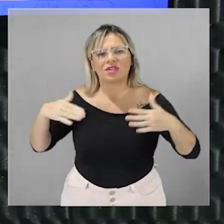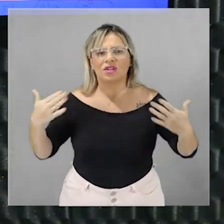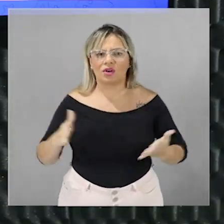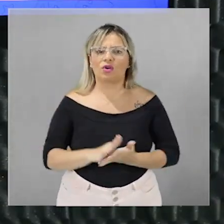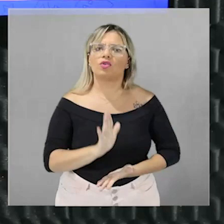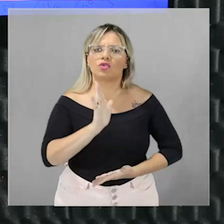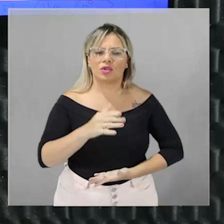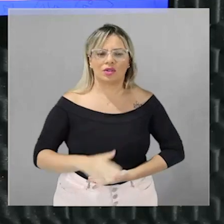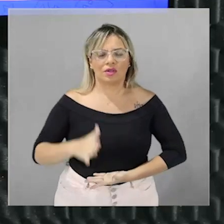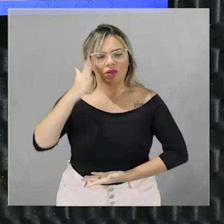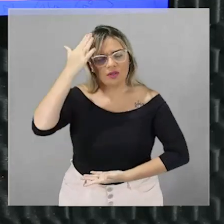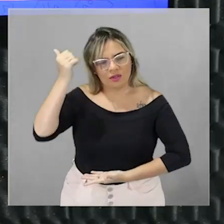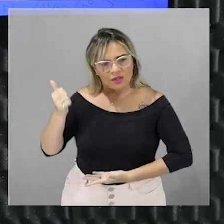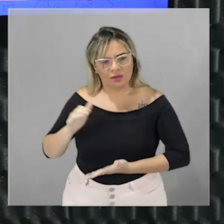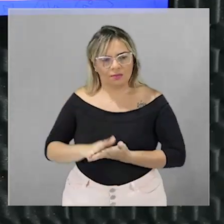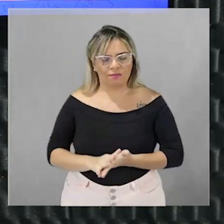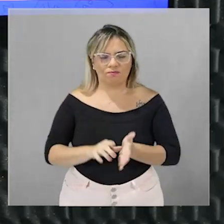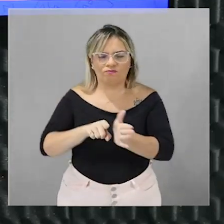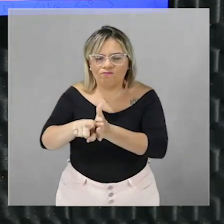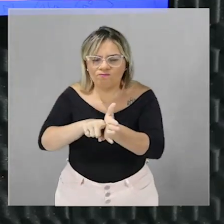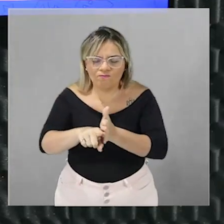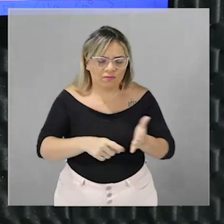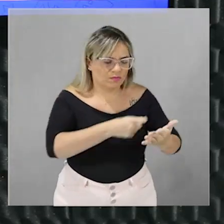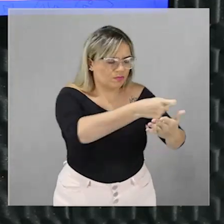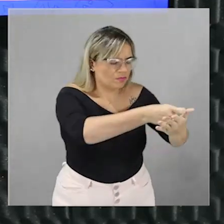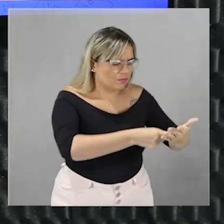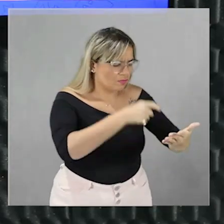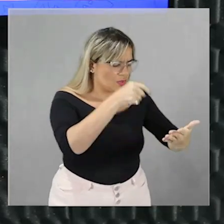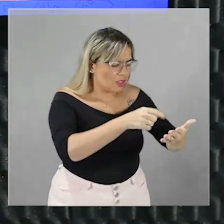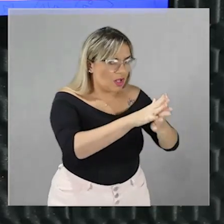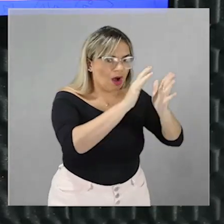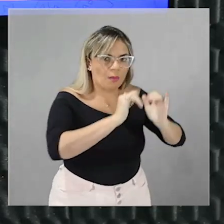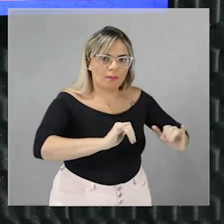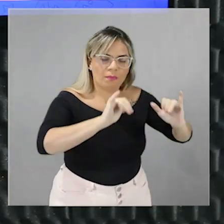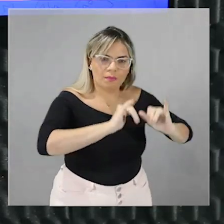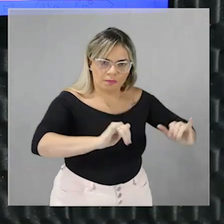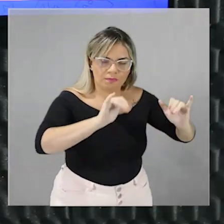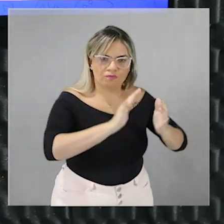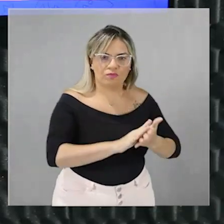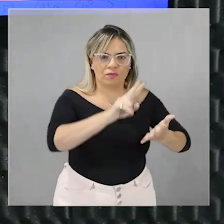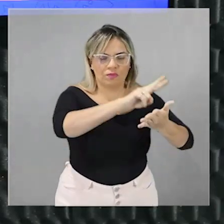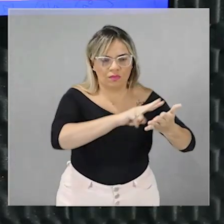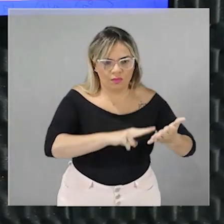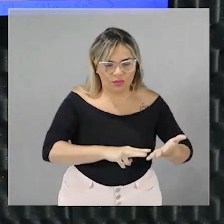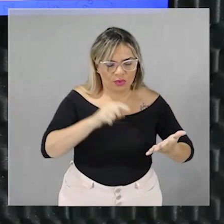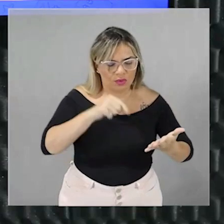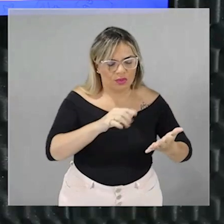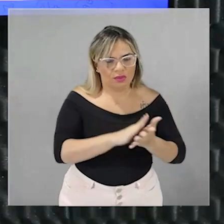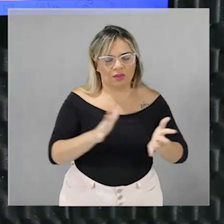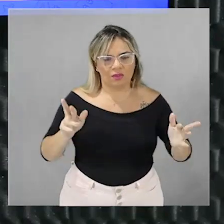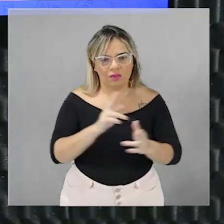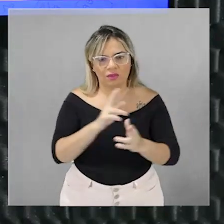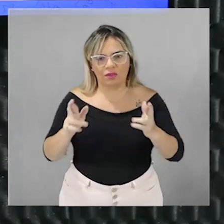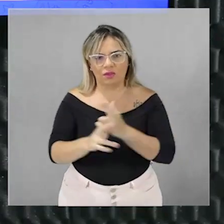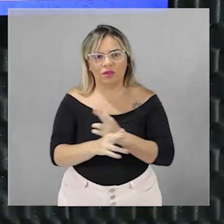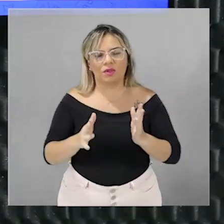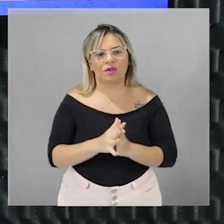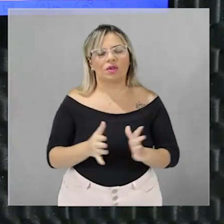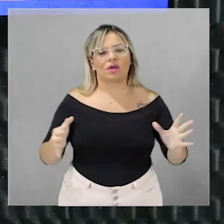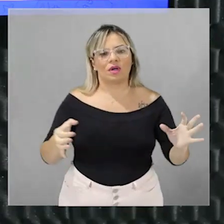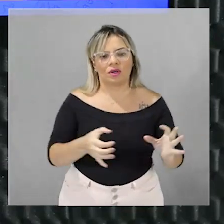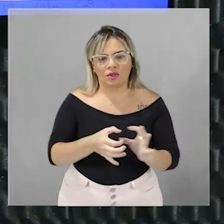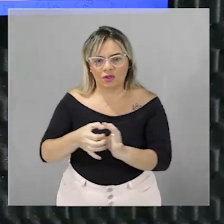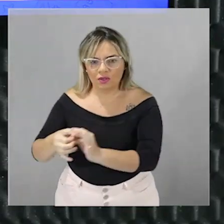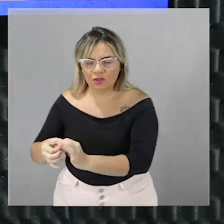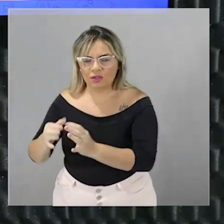galera, que eu vou precisar buscar, né? O texto vai me dar uma informação que vai pautar, vai estar pautada em um desses